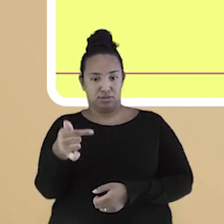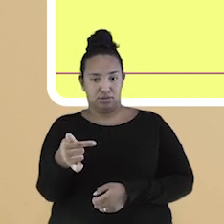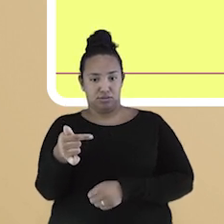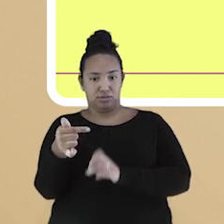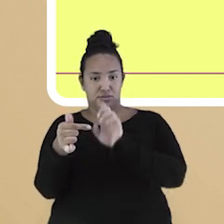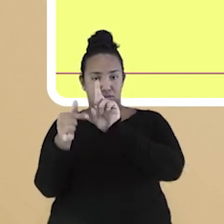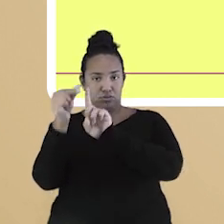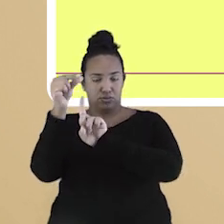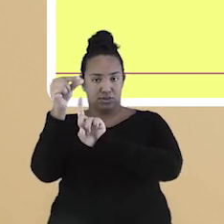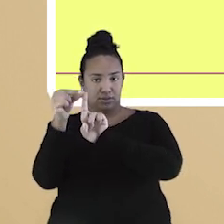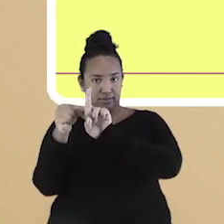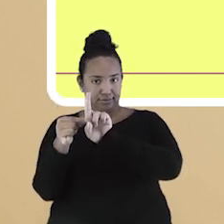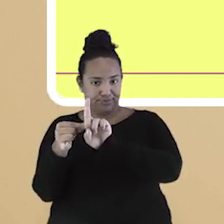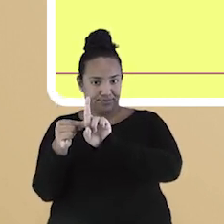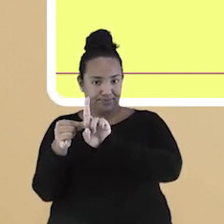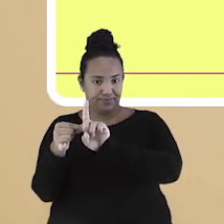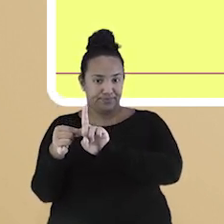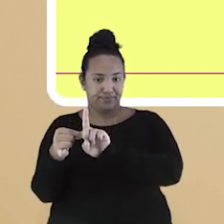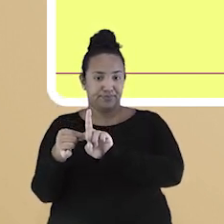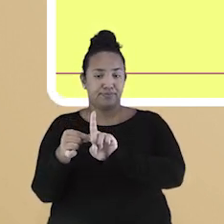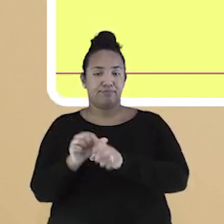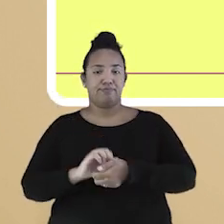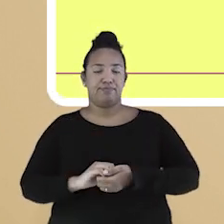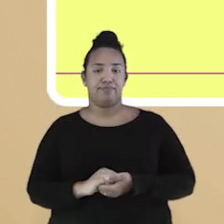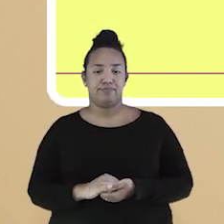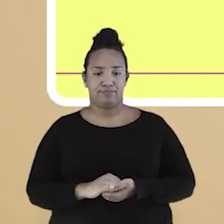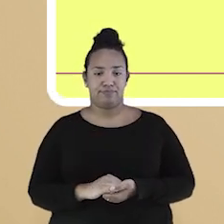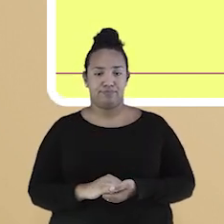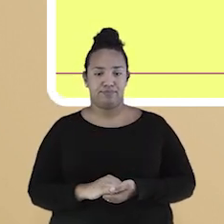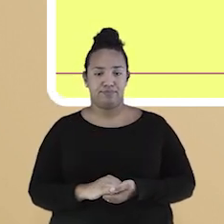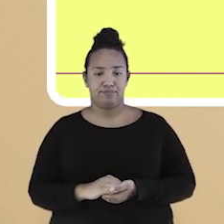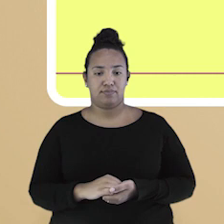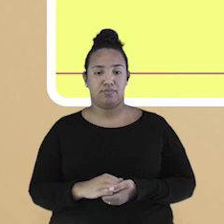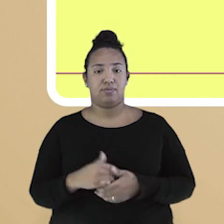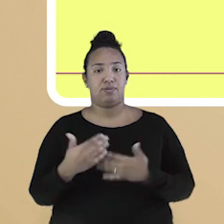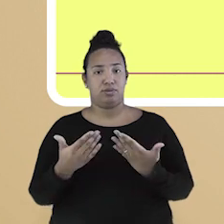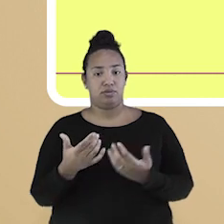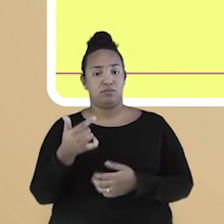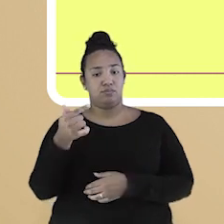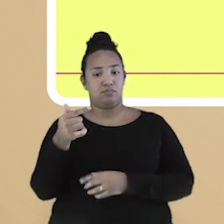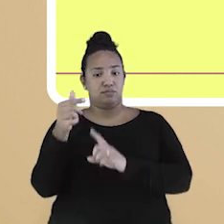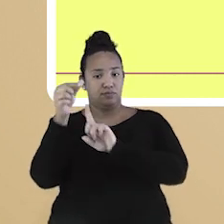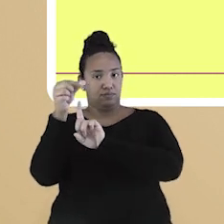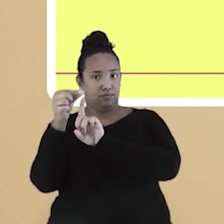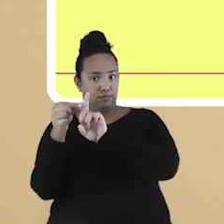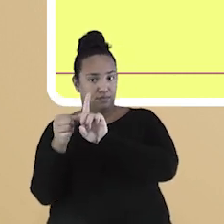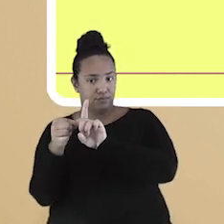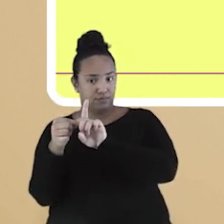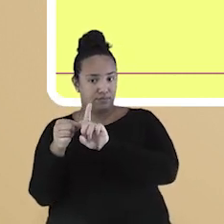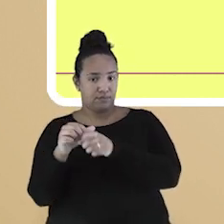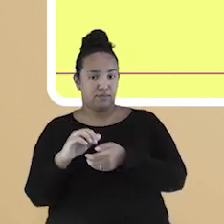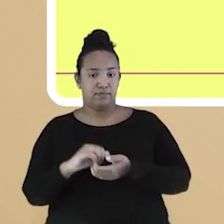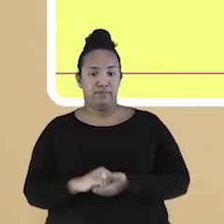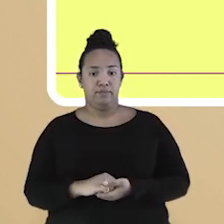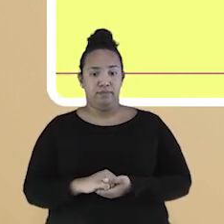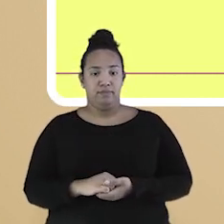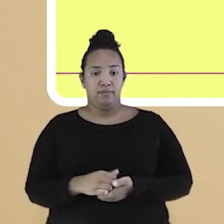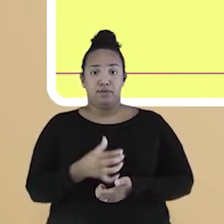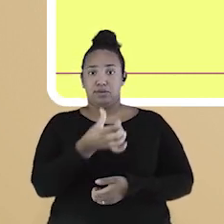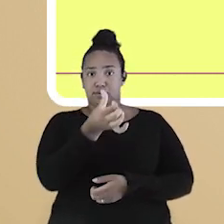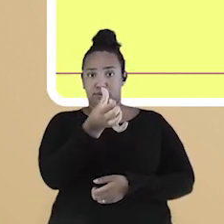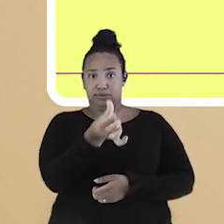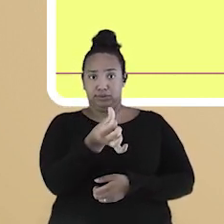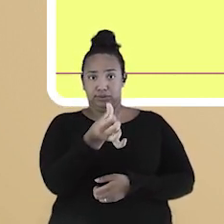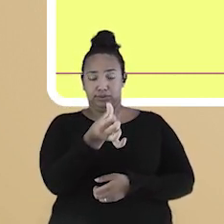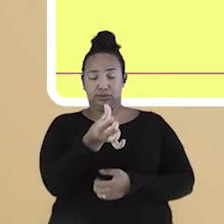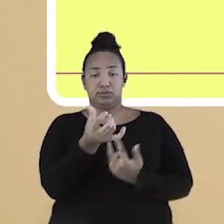posição das unidades, então são 7 unidades. O 6 está na